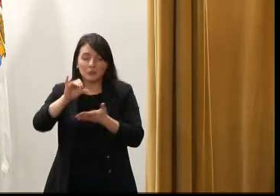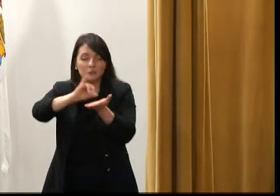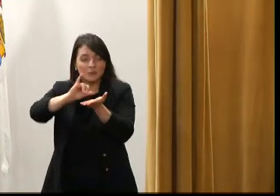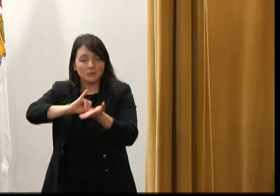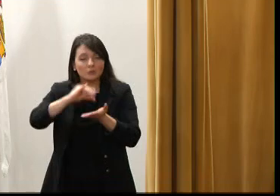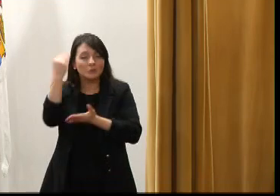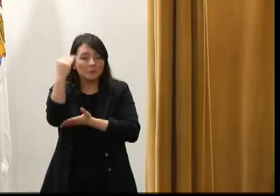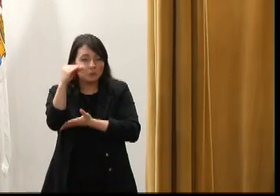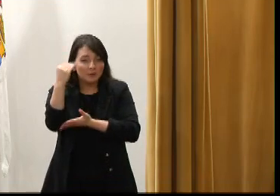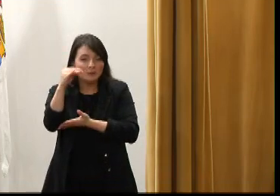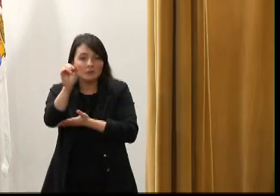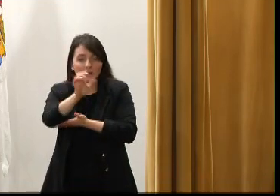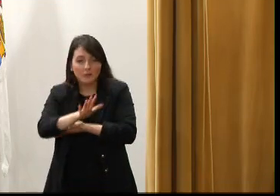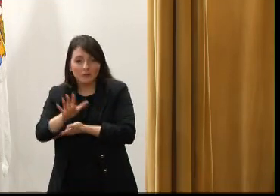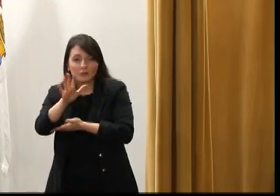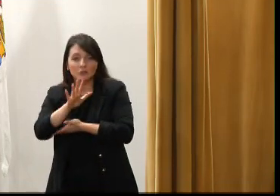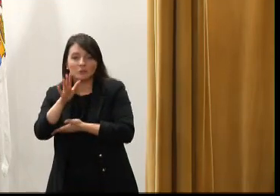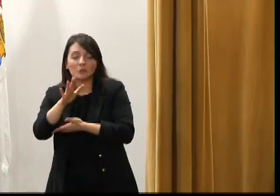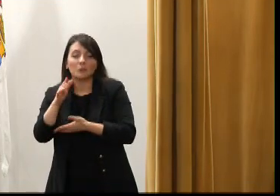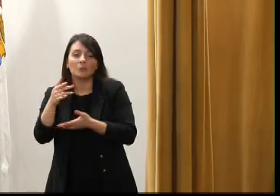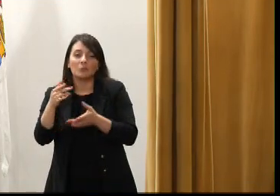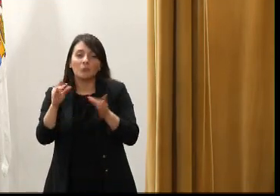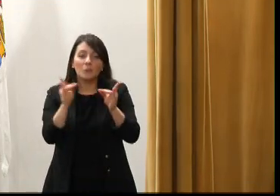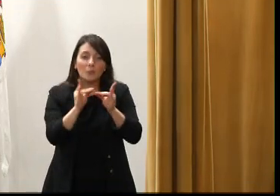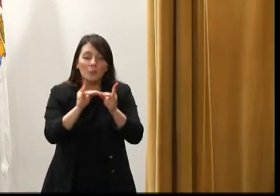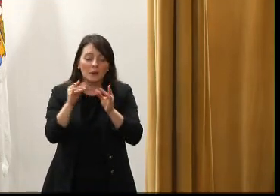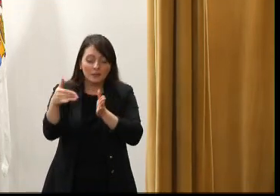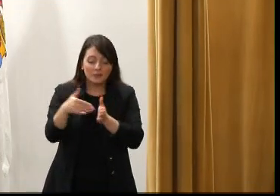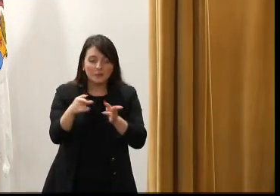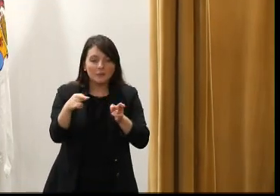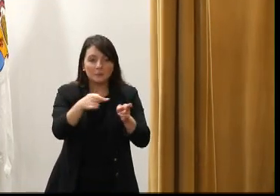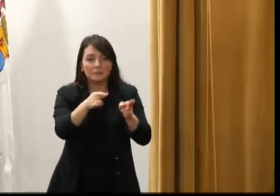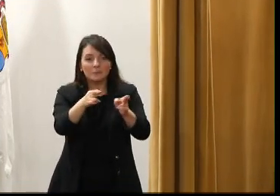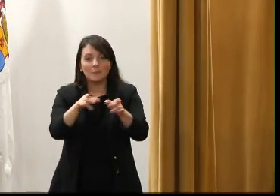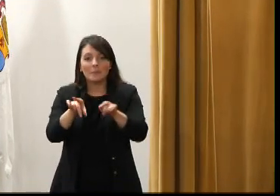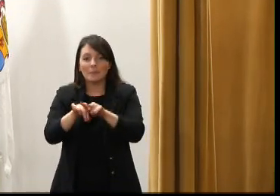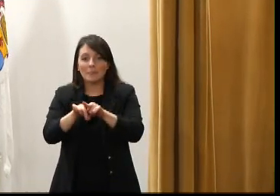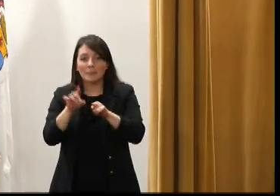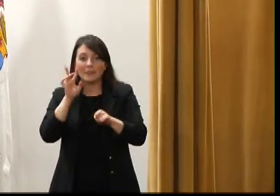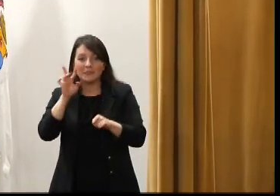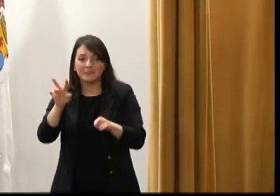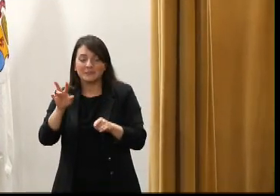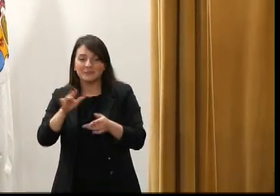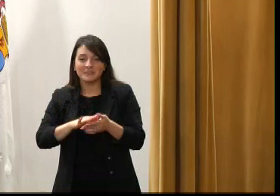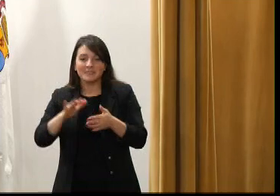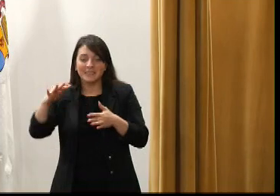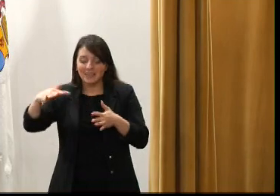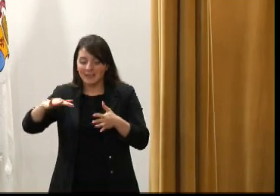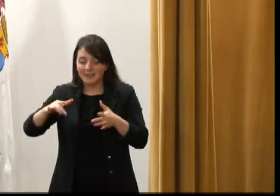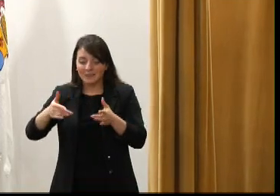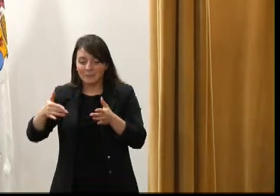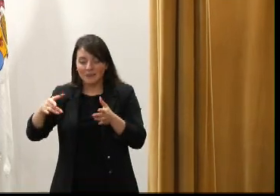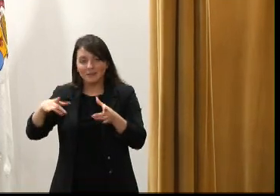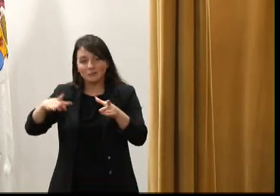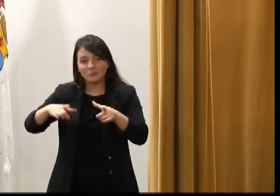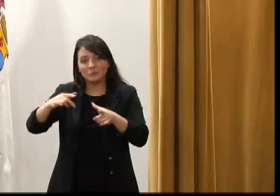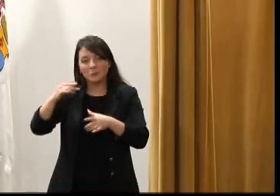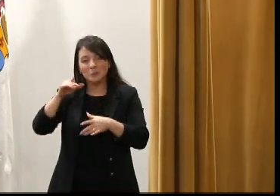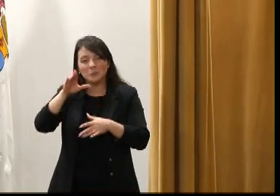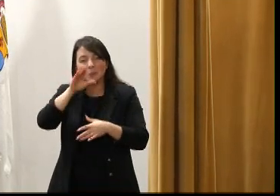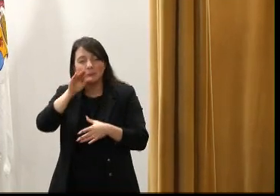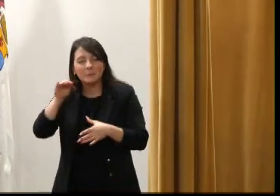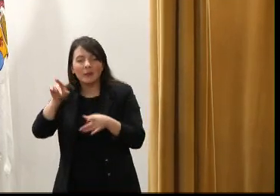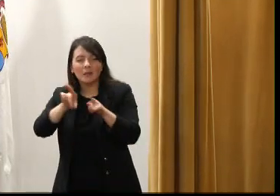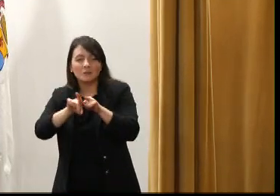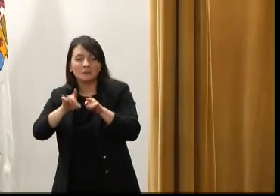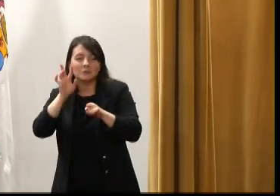região deltaica, o Lago Guaíba, a Laguna dos Patos, e lá atrás, o mar. Nós somos uma região costeira. A gente não